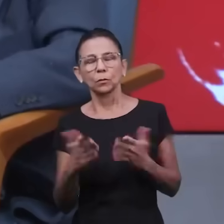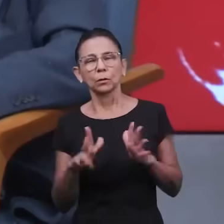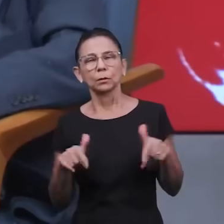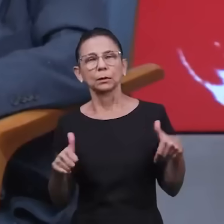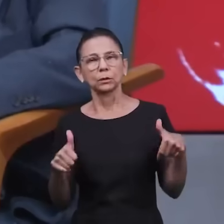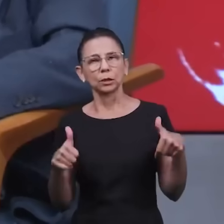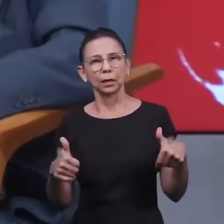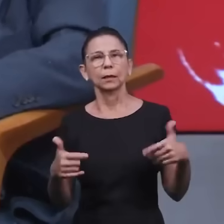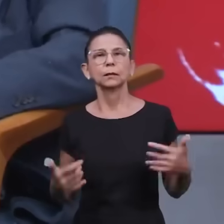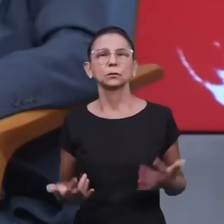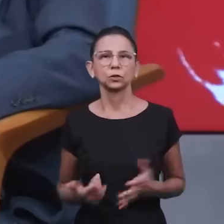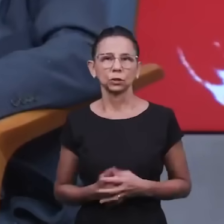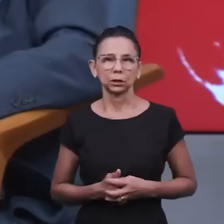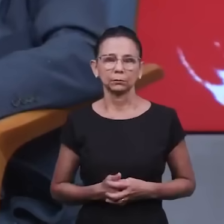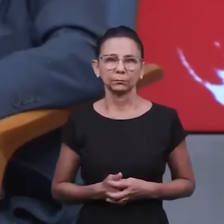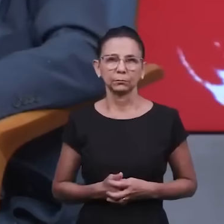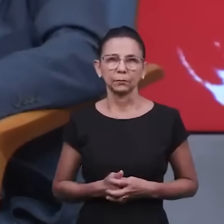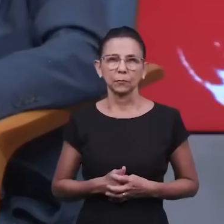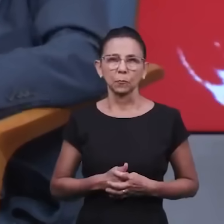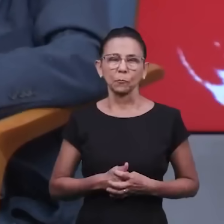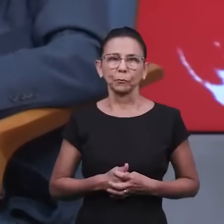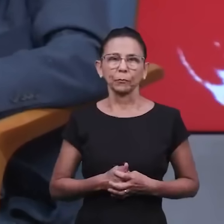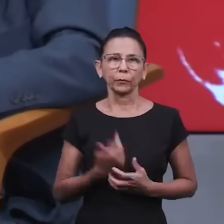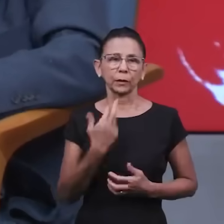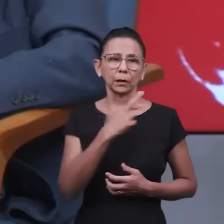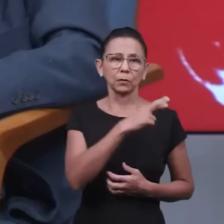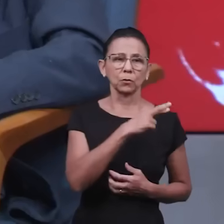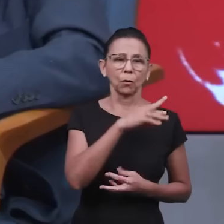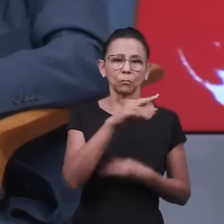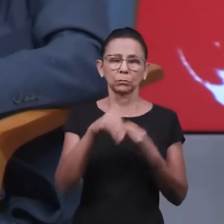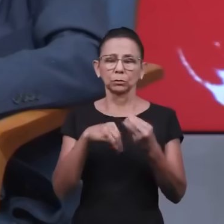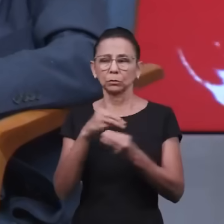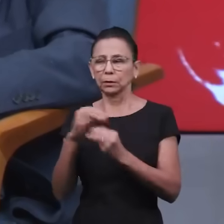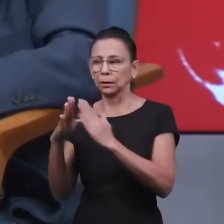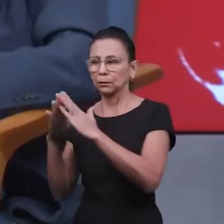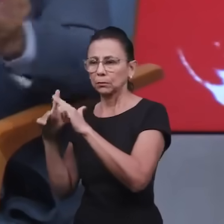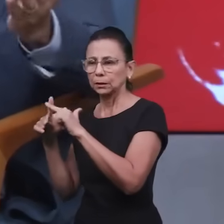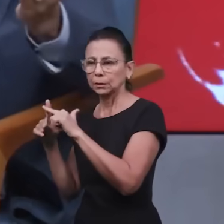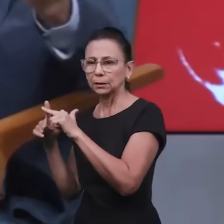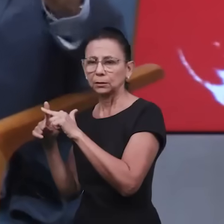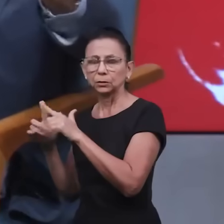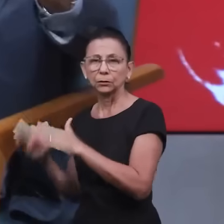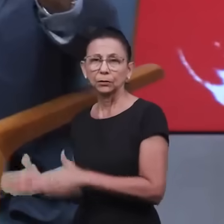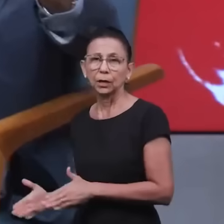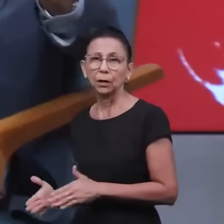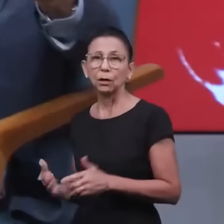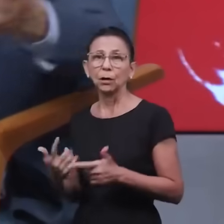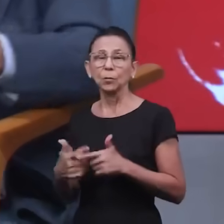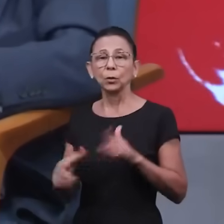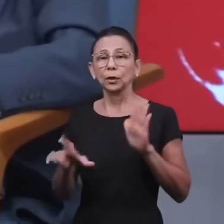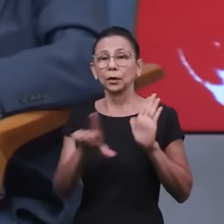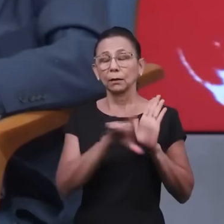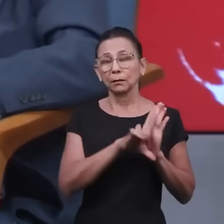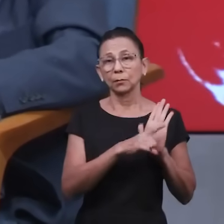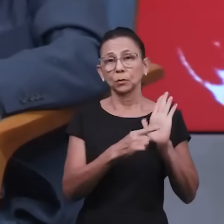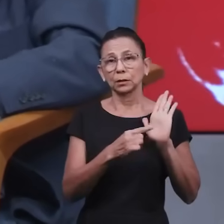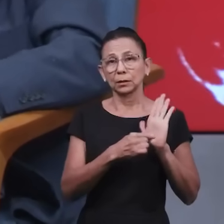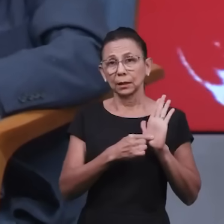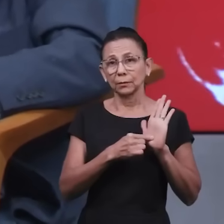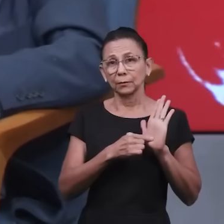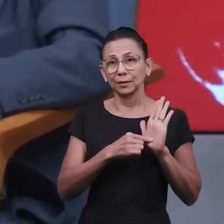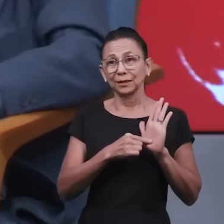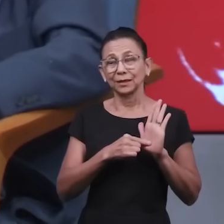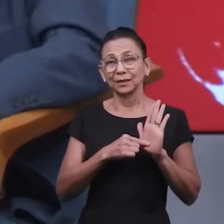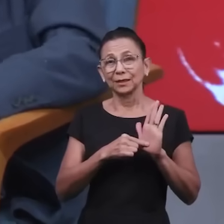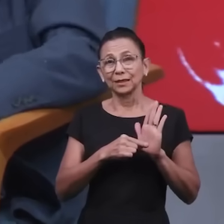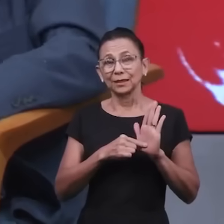dentro da doutrina da igreja, aquilo que lá em Antioquia não aceitava. Por quê? Porque essa lei dizia que o gentio